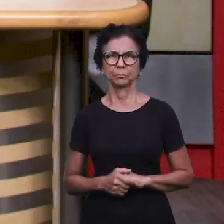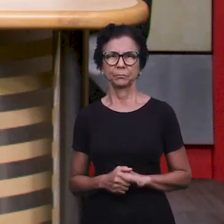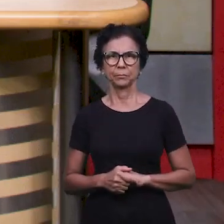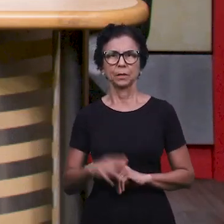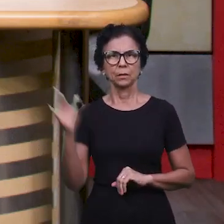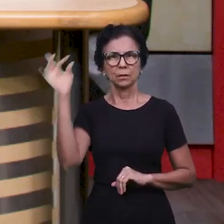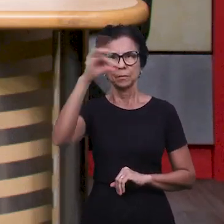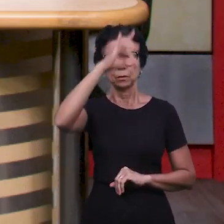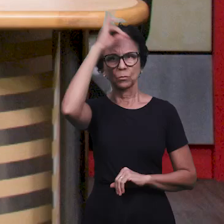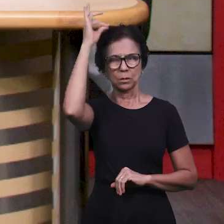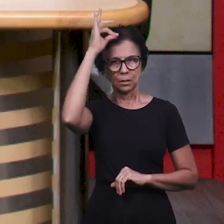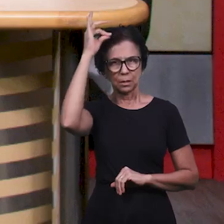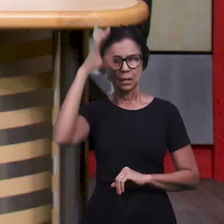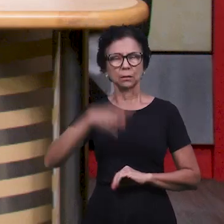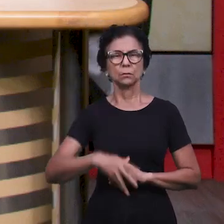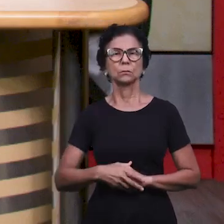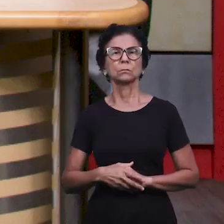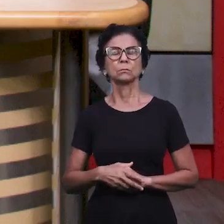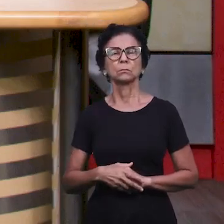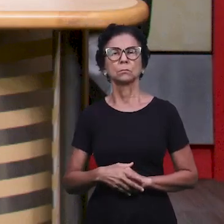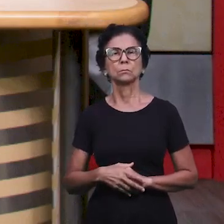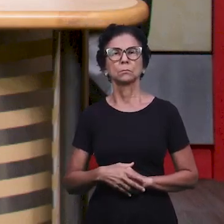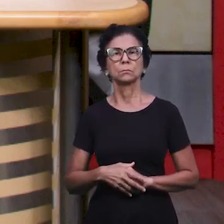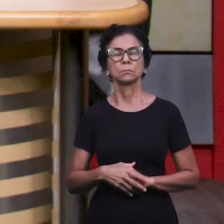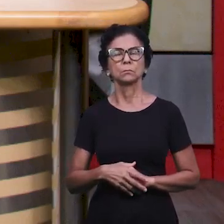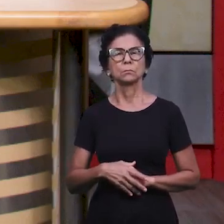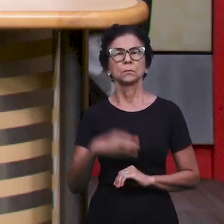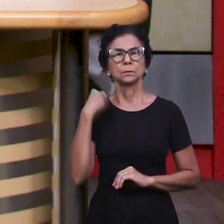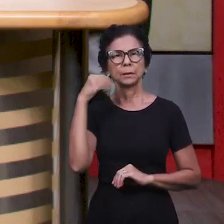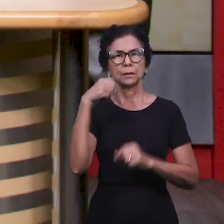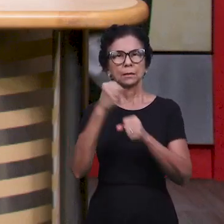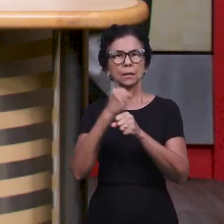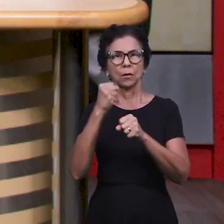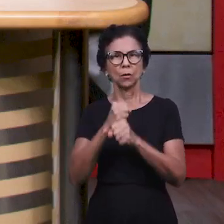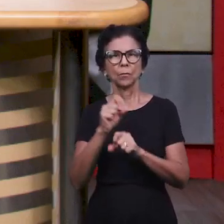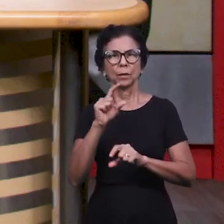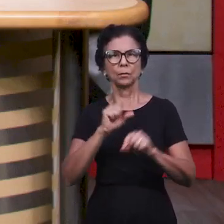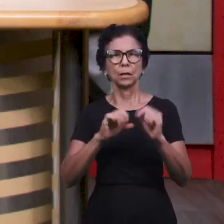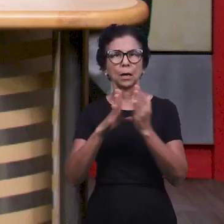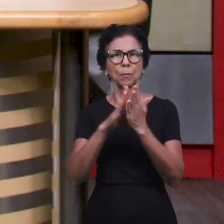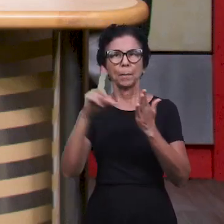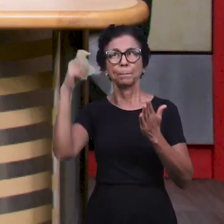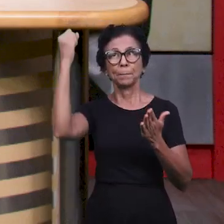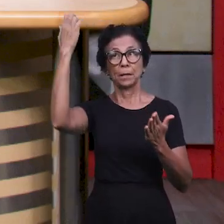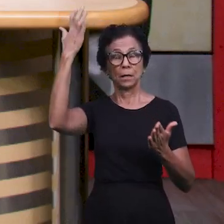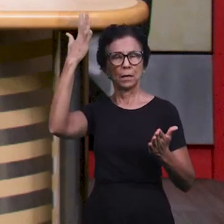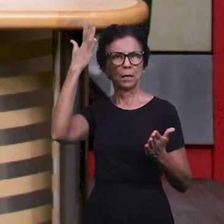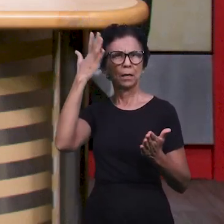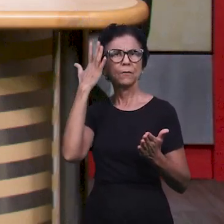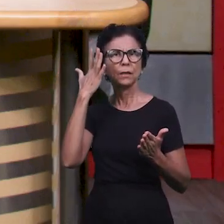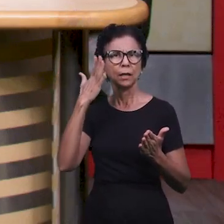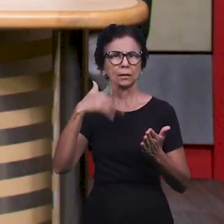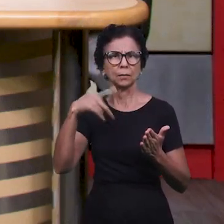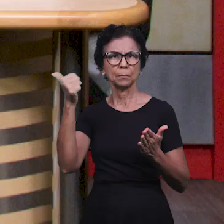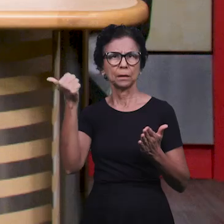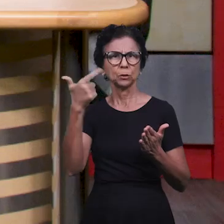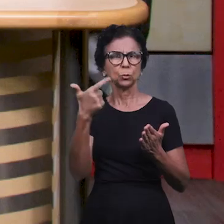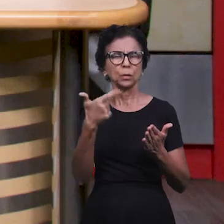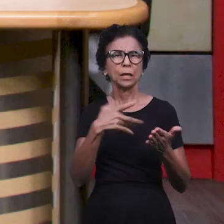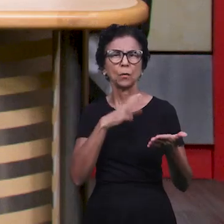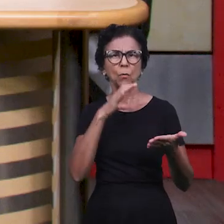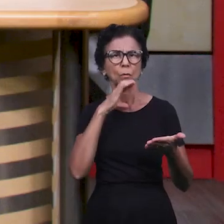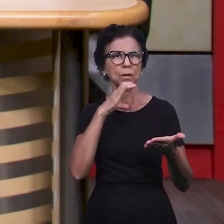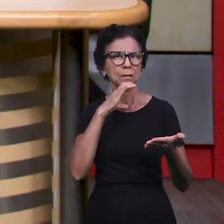Espírito agora é a palavra revelada. É a palavra que está assim, que está além da letra. Então,